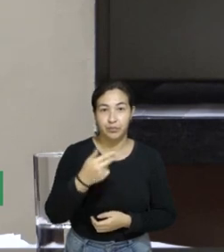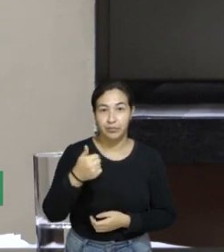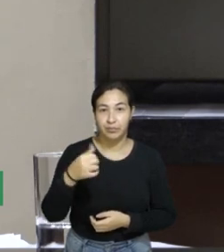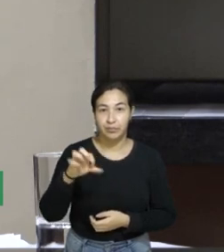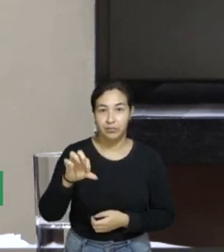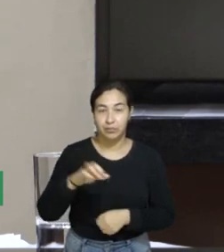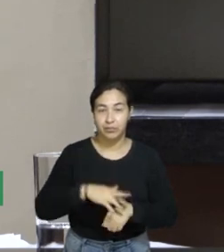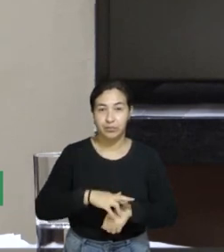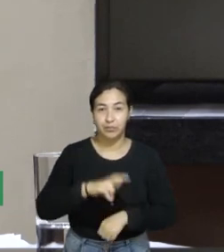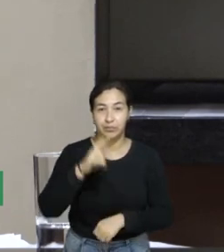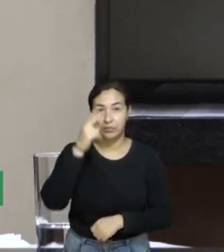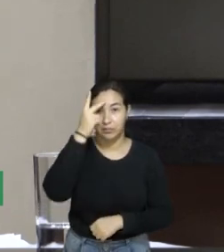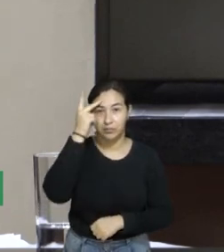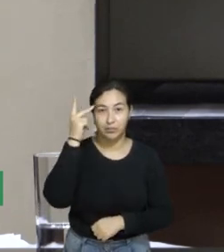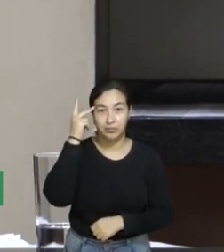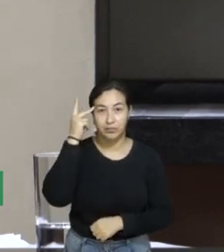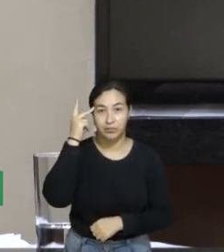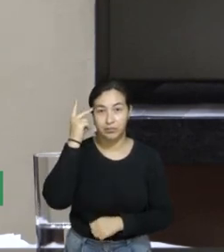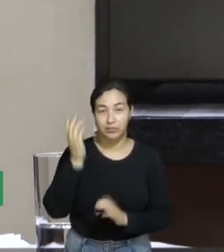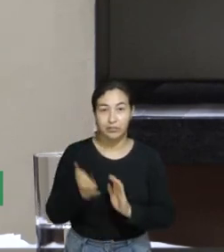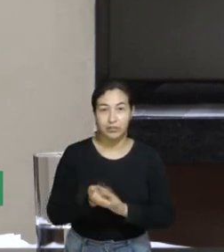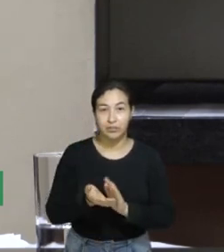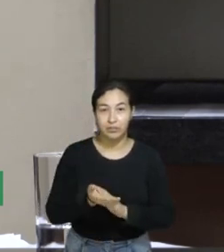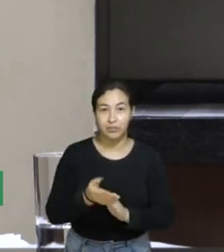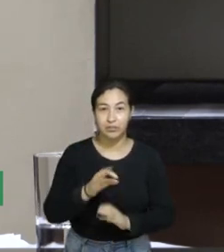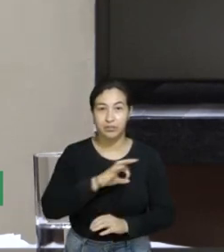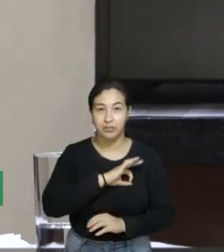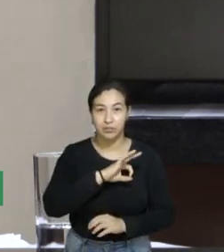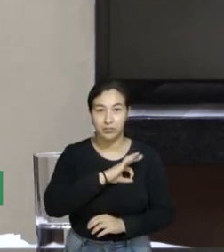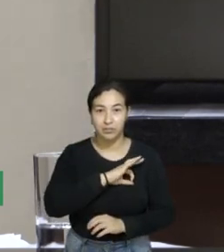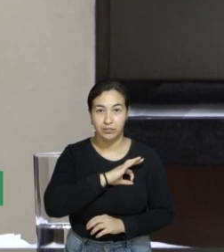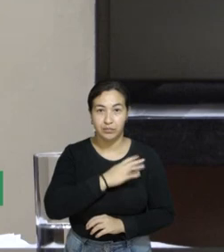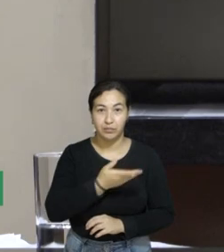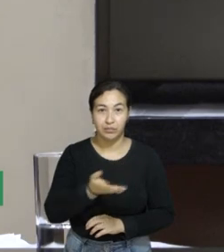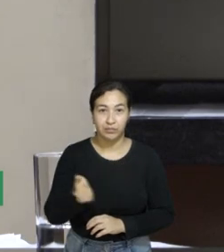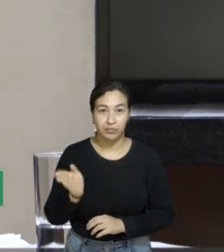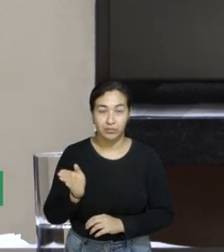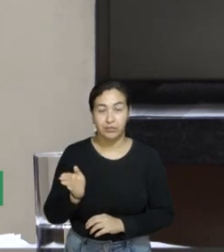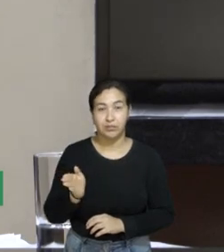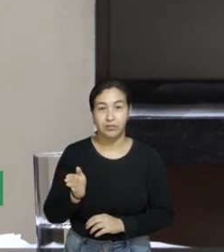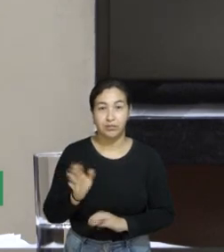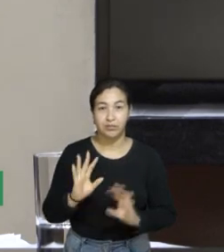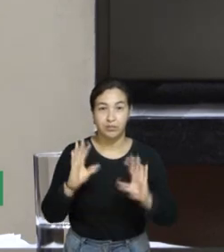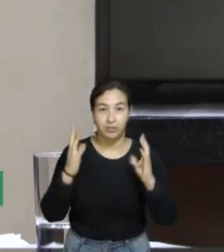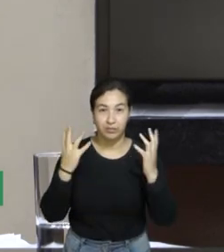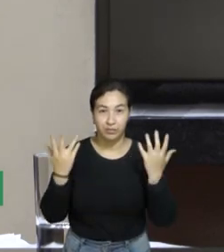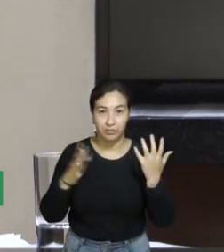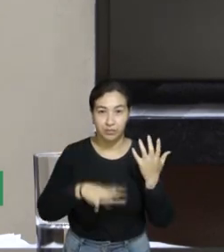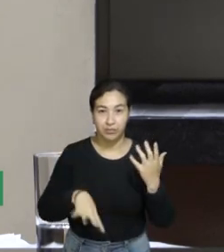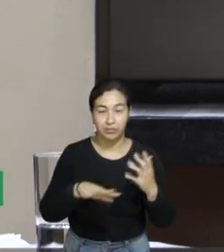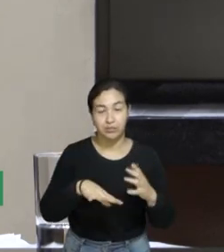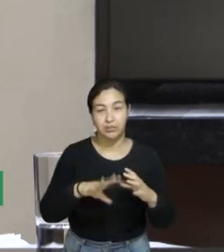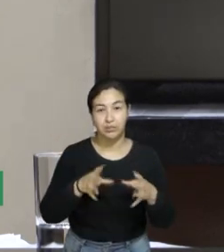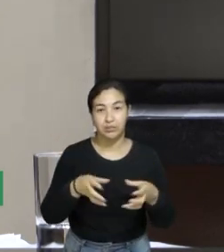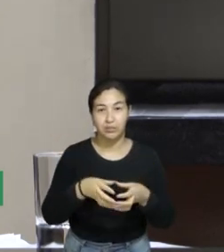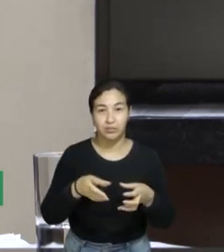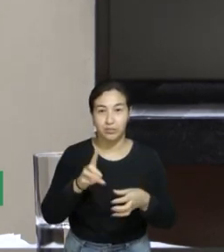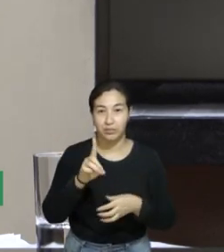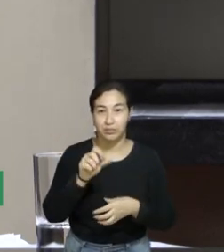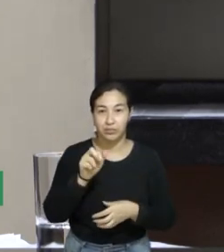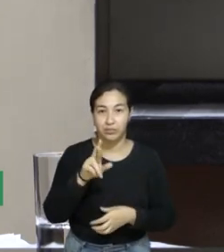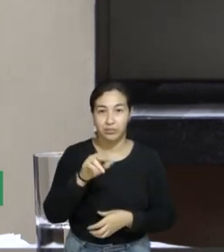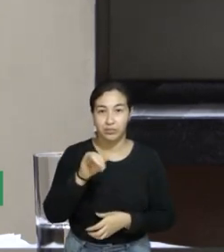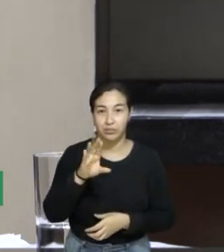autor deputada Paulinha, manifestando aplausos aos policiais militares integrantes da 25º Batalhão de Polícia Militar, Dário